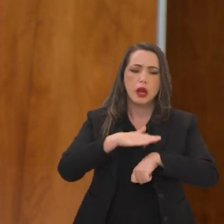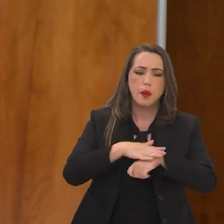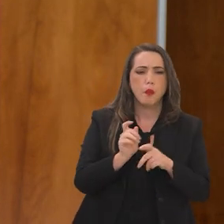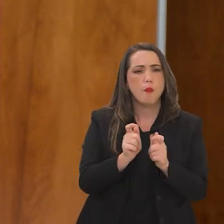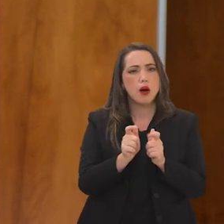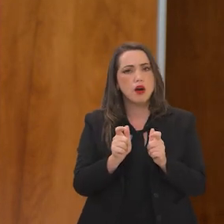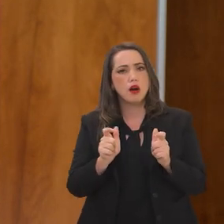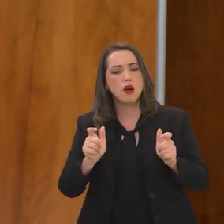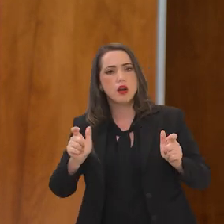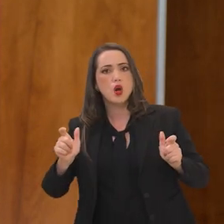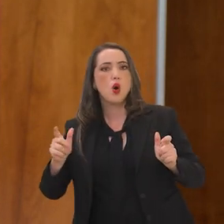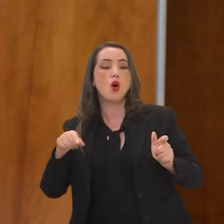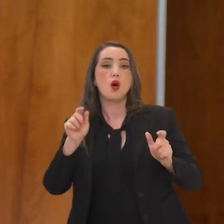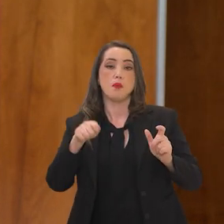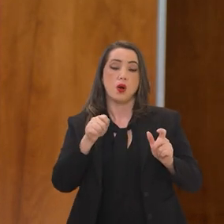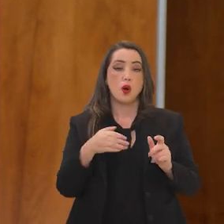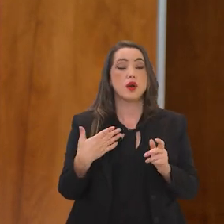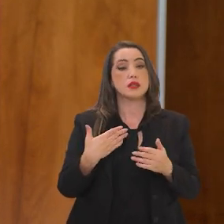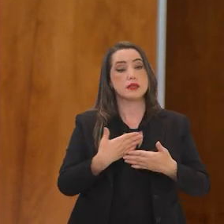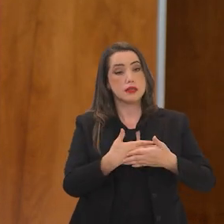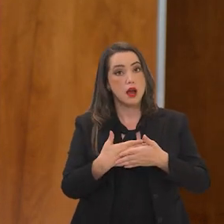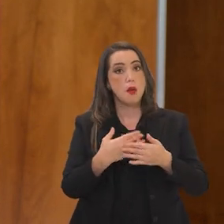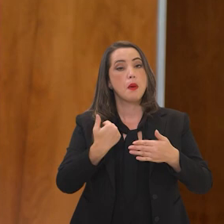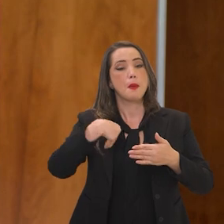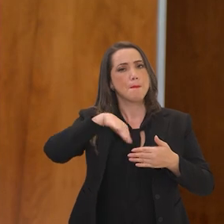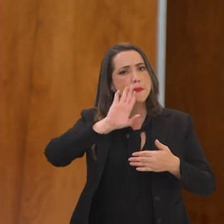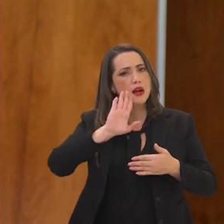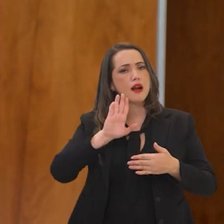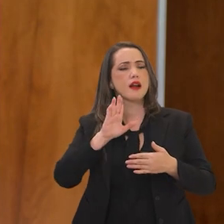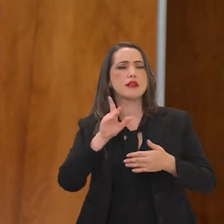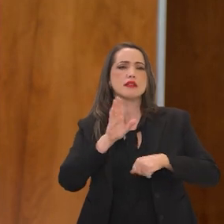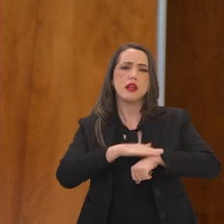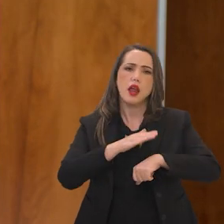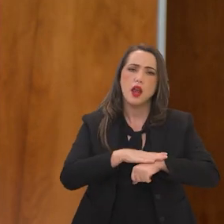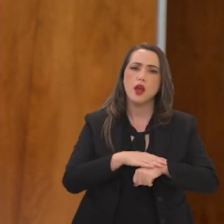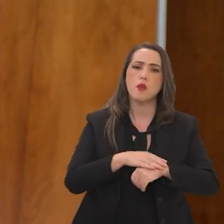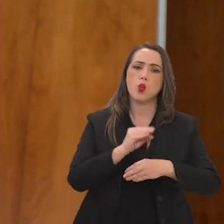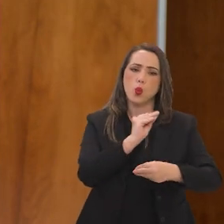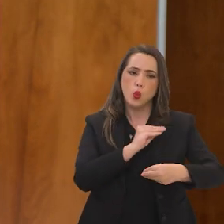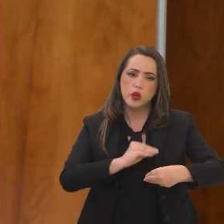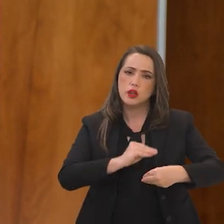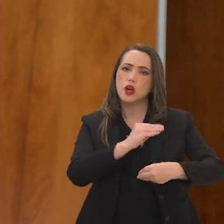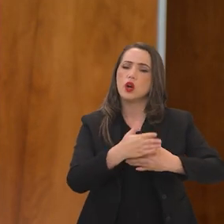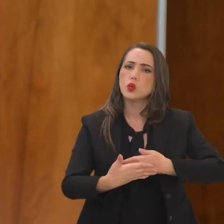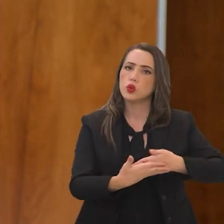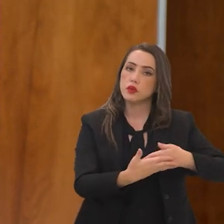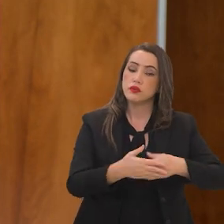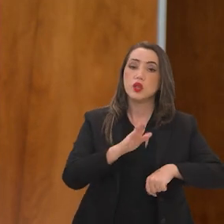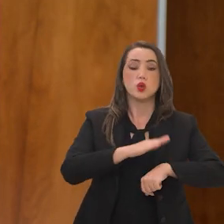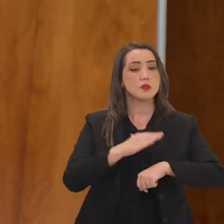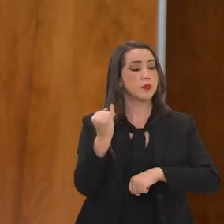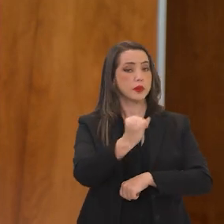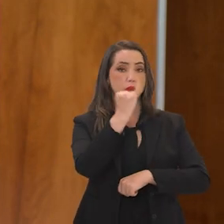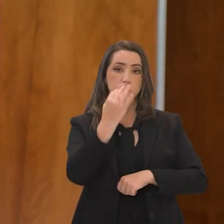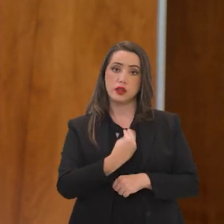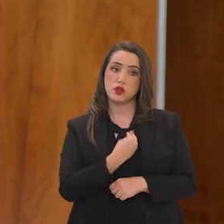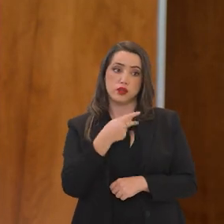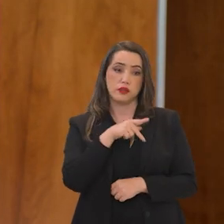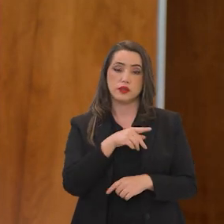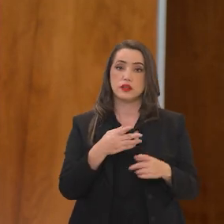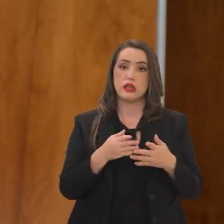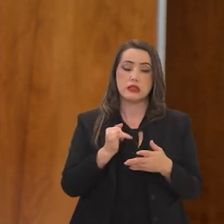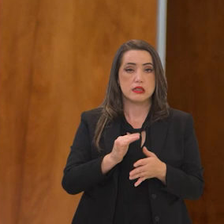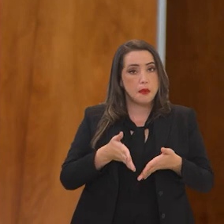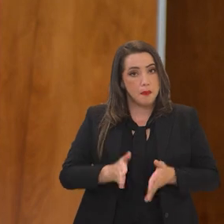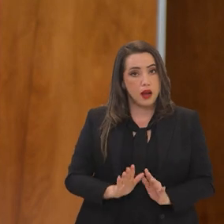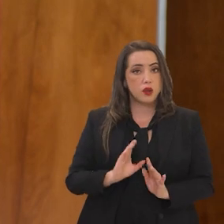prorrogação da bolsa permitindo que elas possam permanecer por mais tempo né com seus filhos nesse momento tão importante no caso